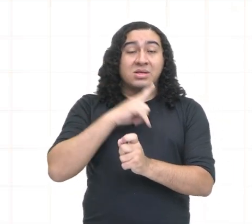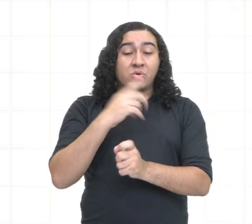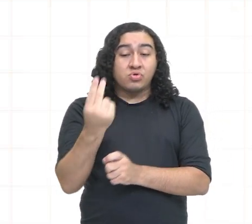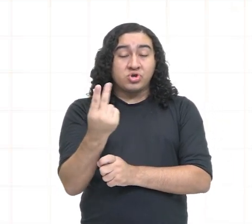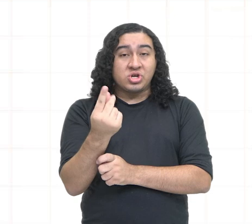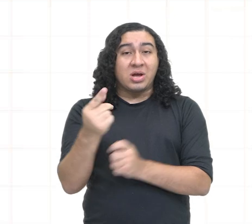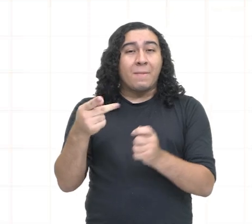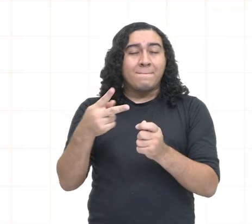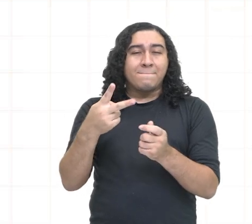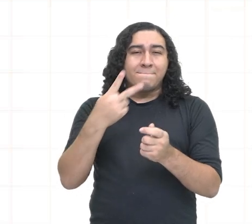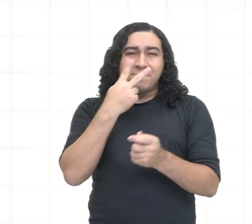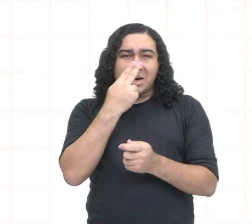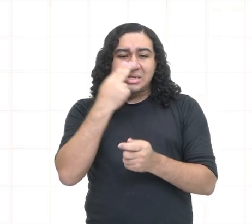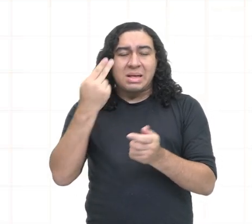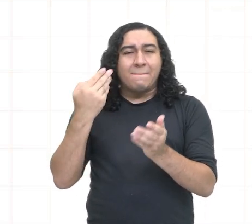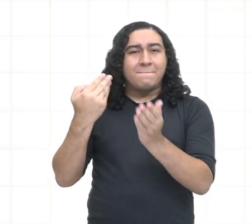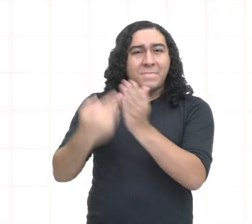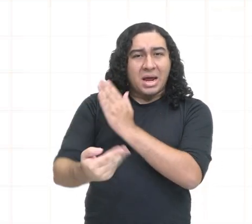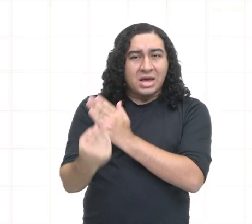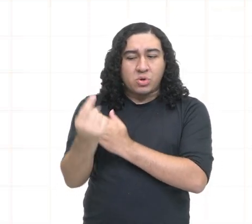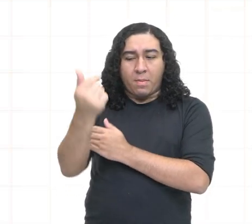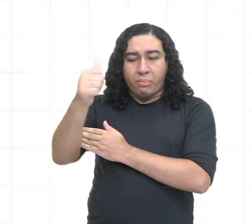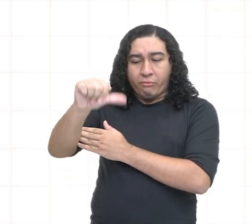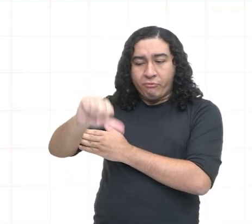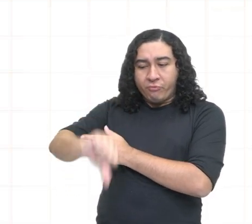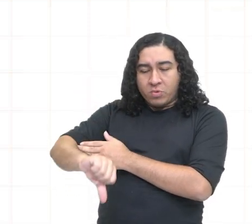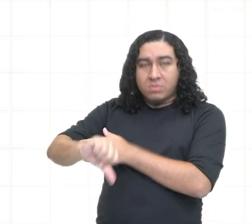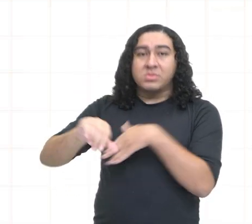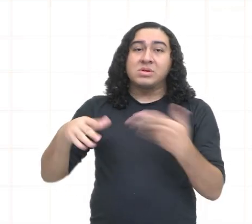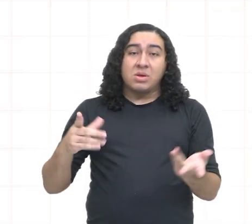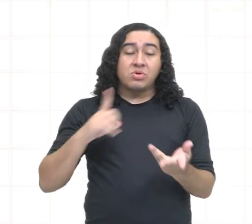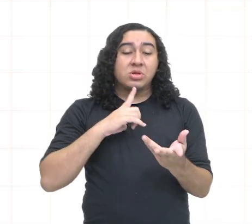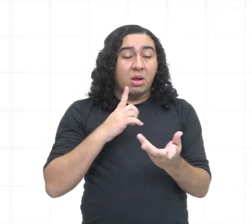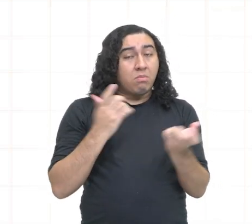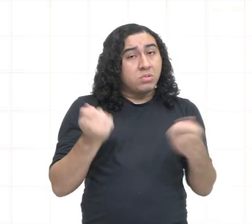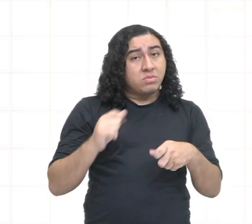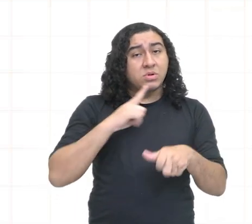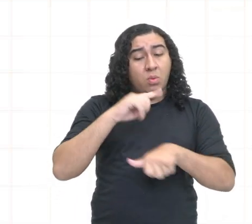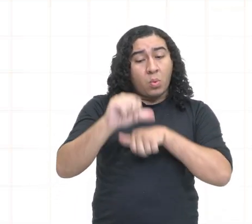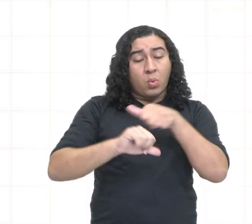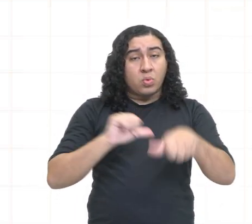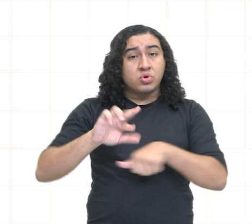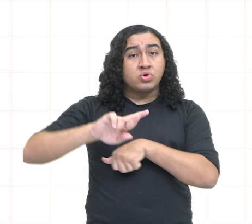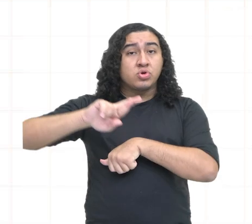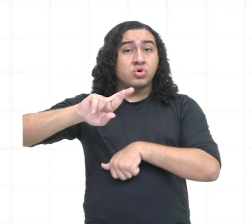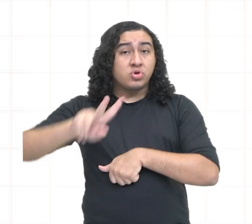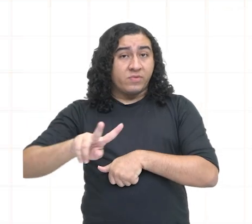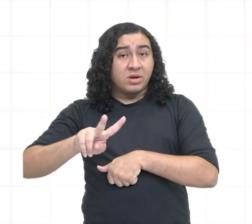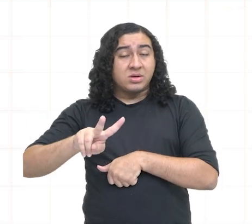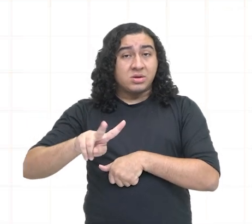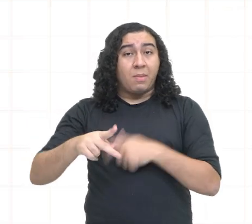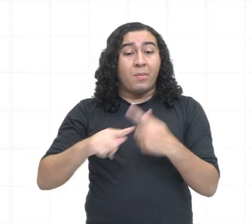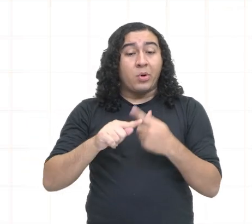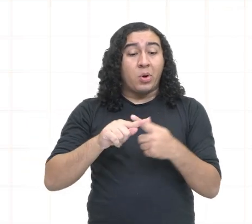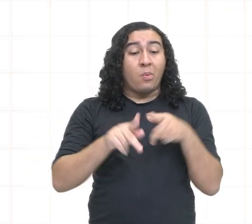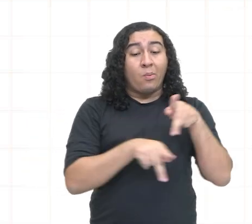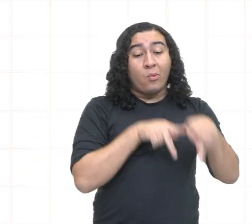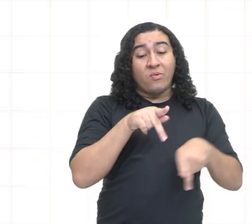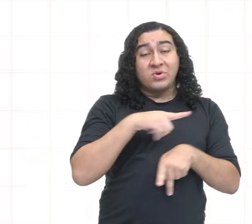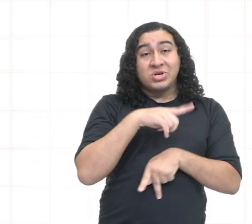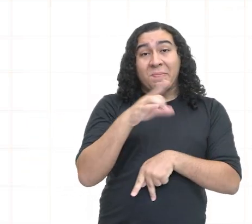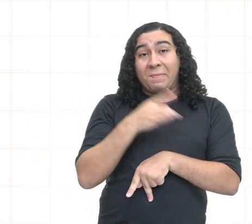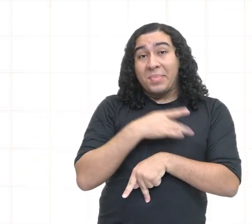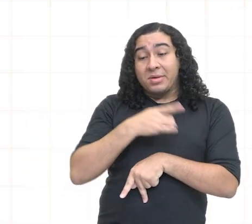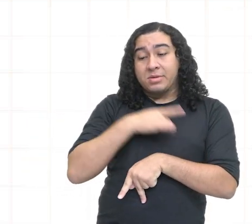esse é um discurso, né, que cabia e calhou muito bem com aquilo que a população estava sentindo na